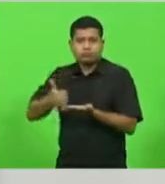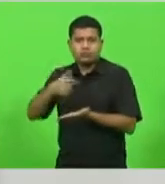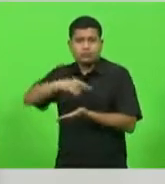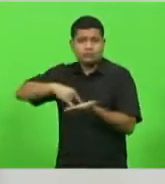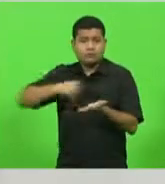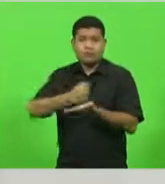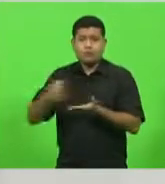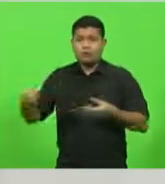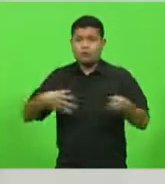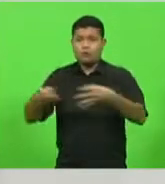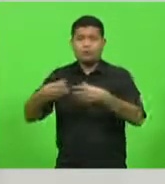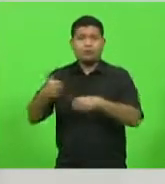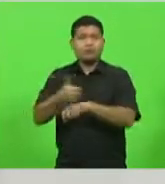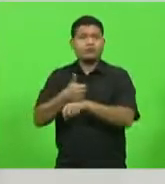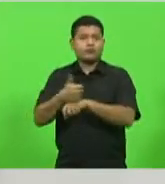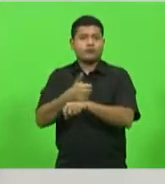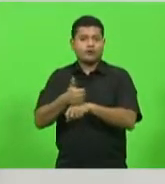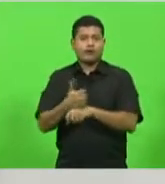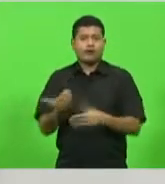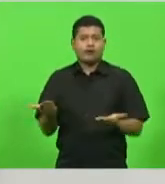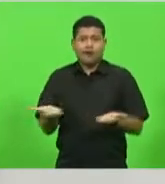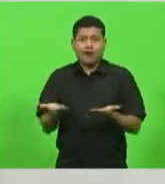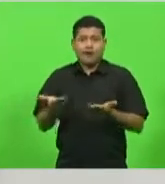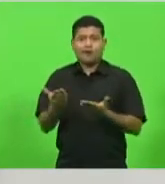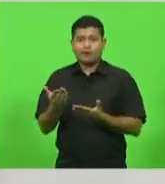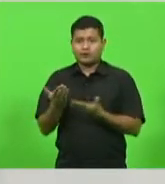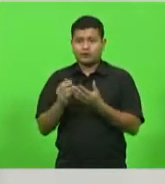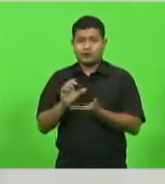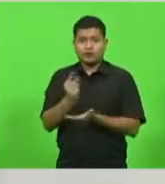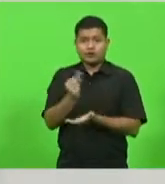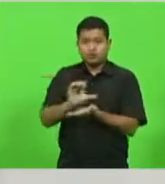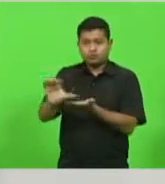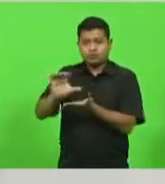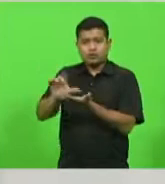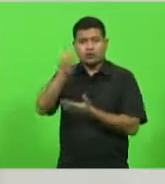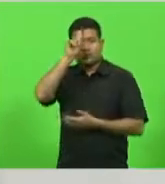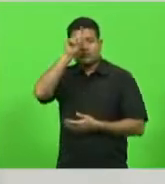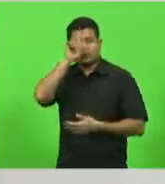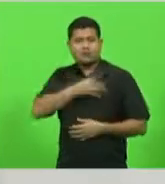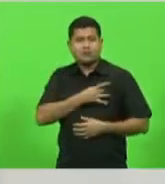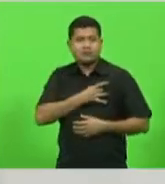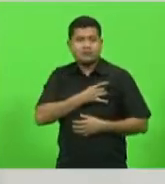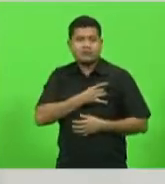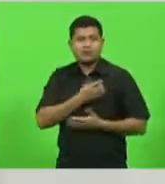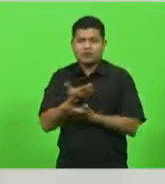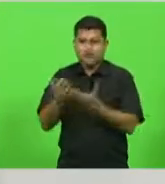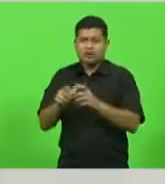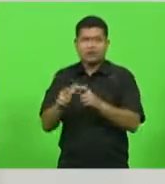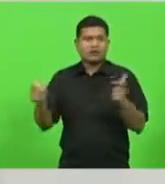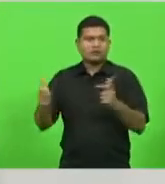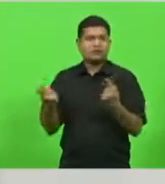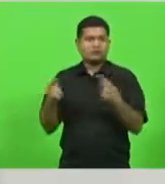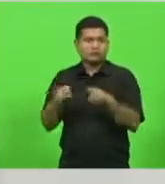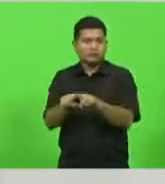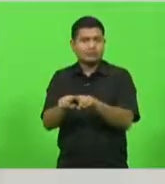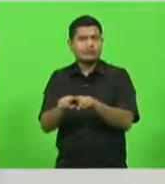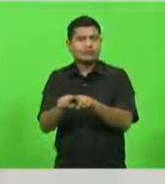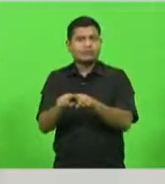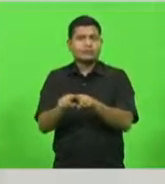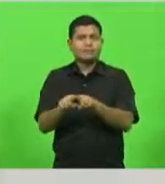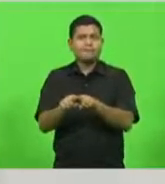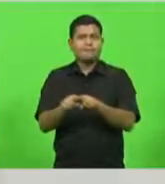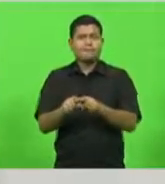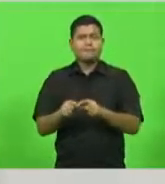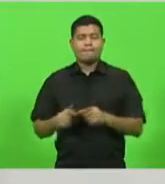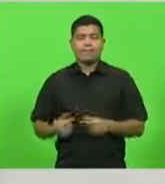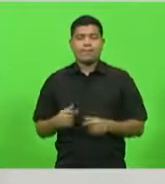filantrópicos, que têm sido grandes parceiros no atendimento de quem mais precisa diuturnamente. Na